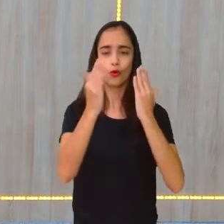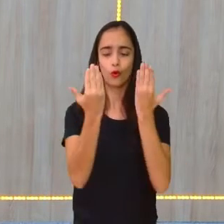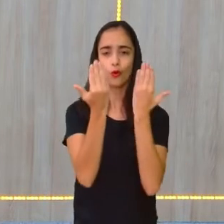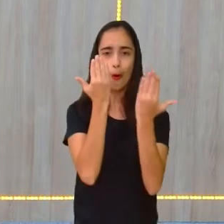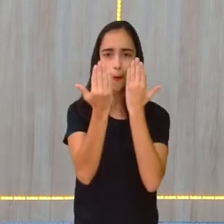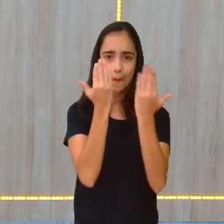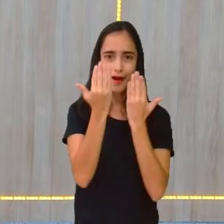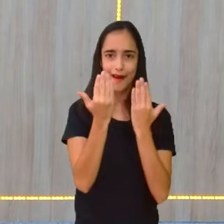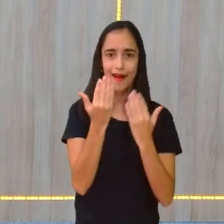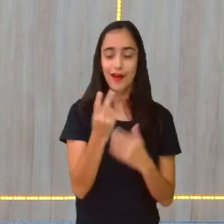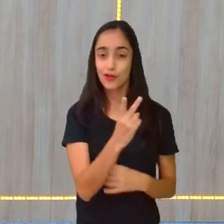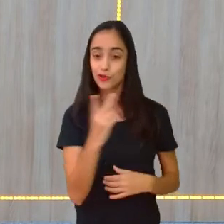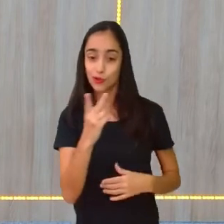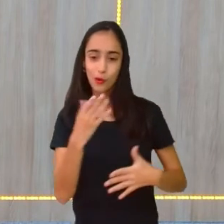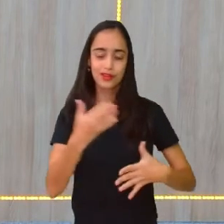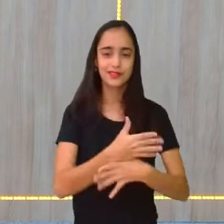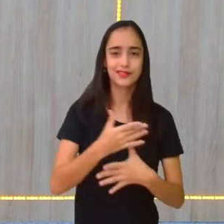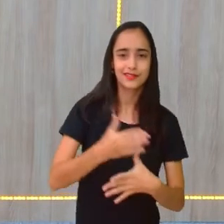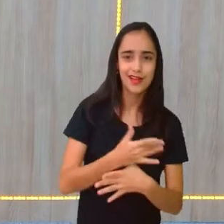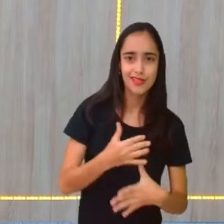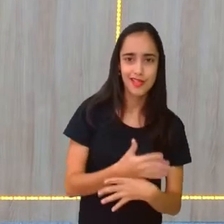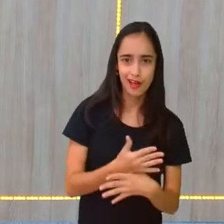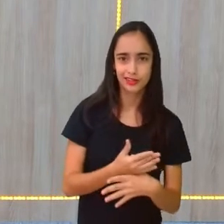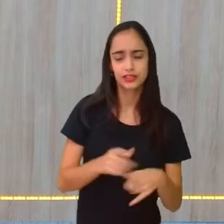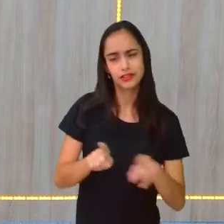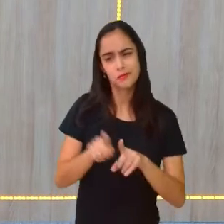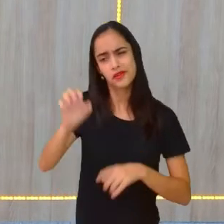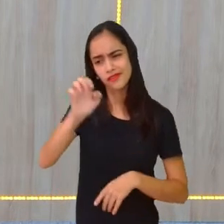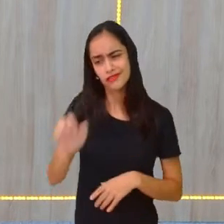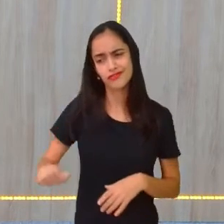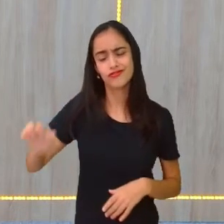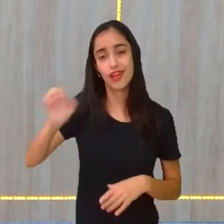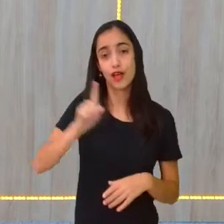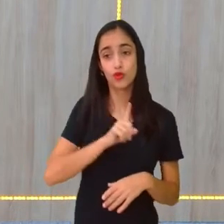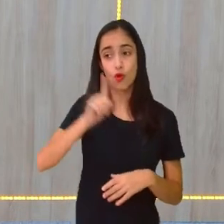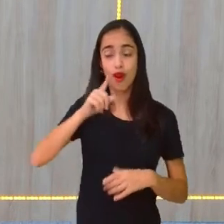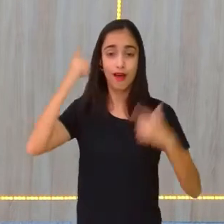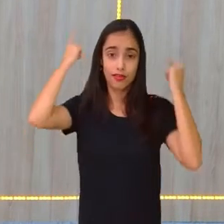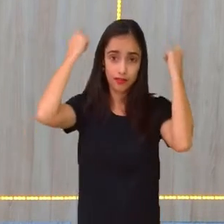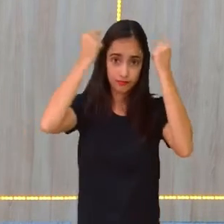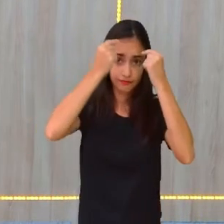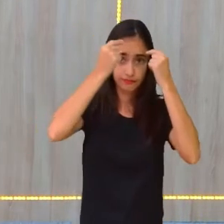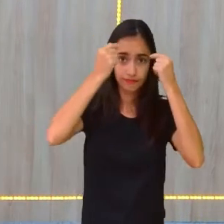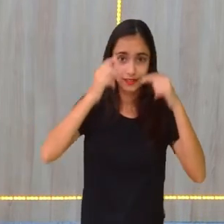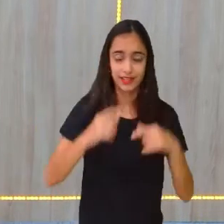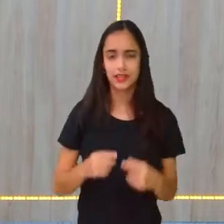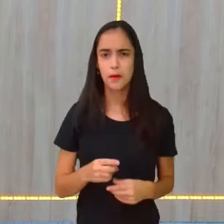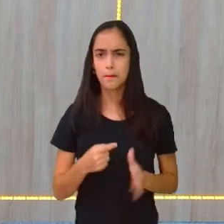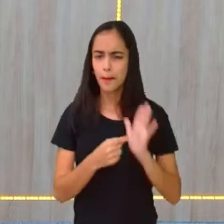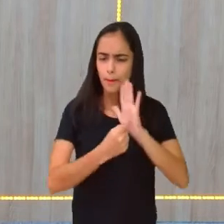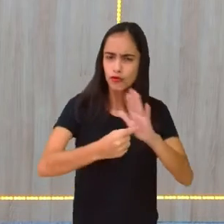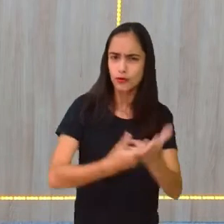duas cidades-estados gregas, né, para mostrar exatamente que até chegarem a